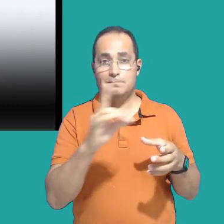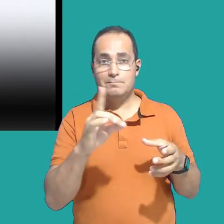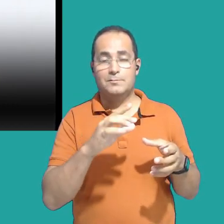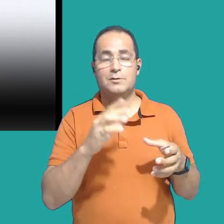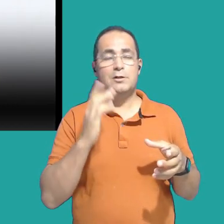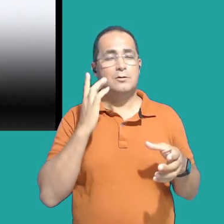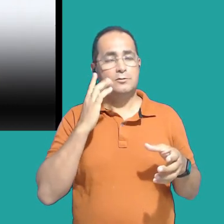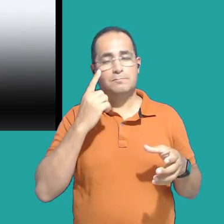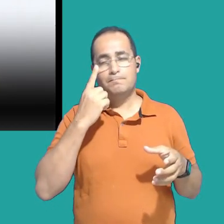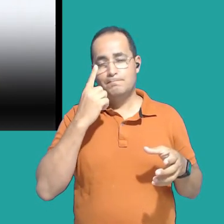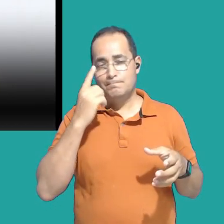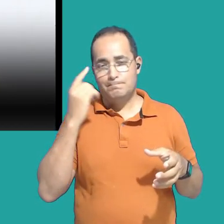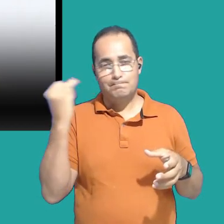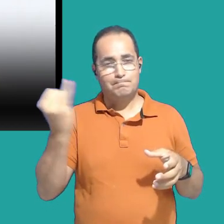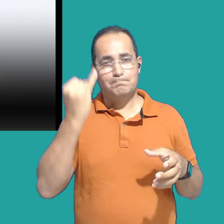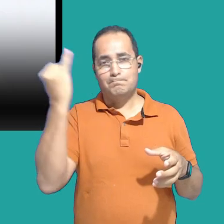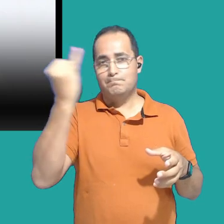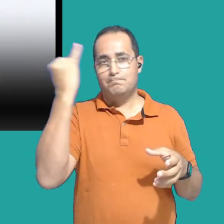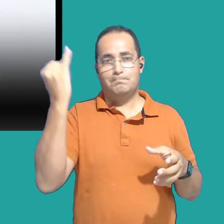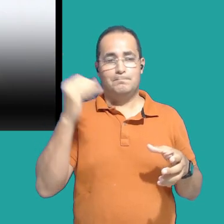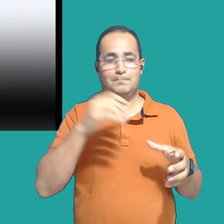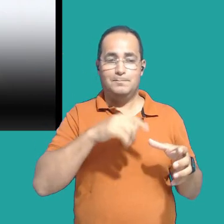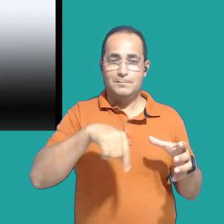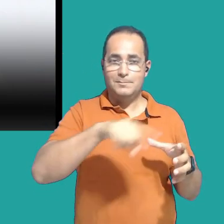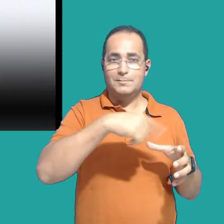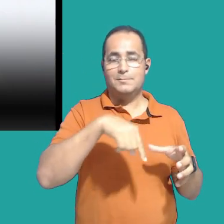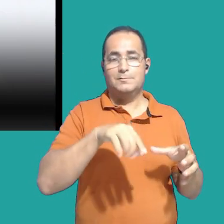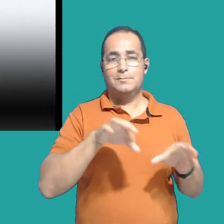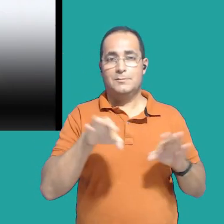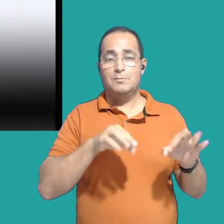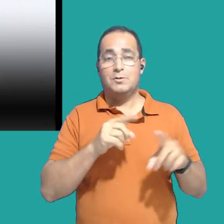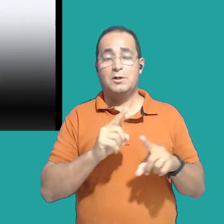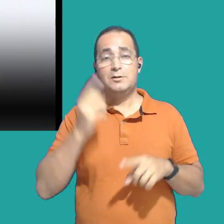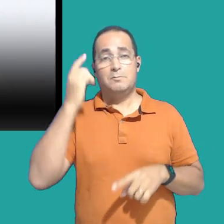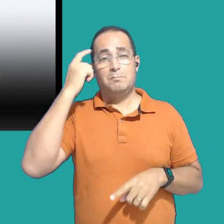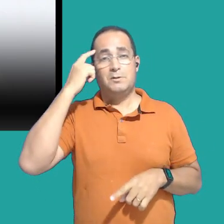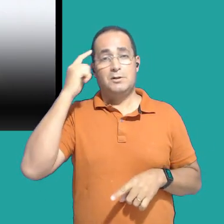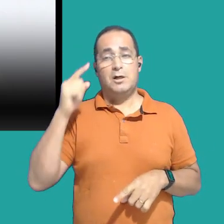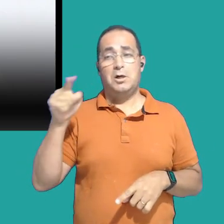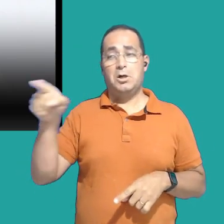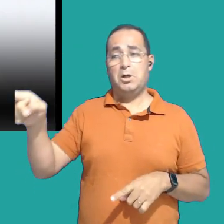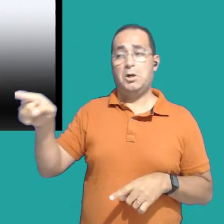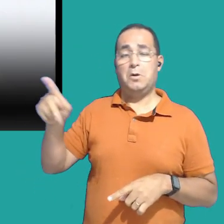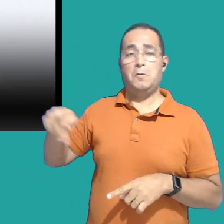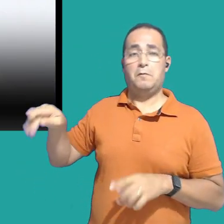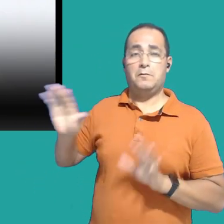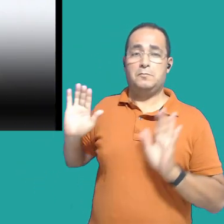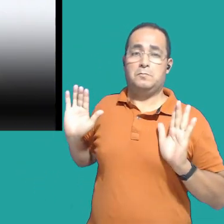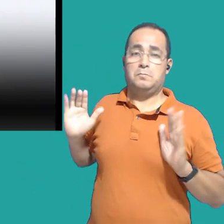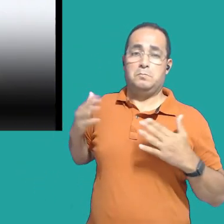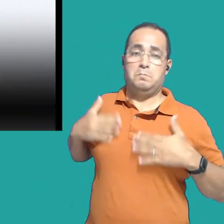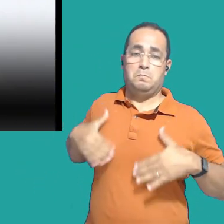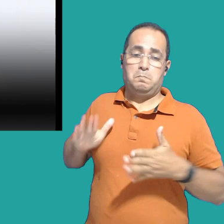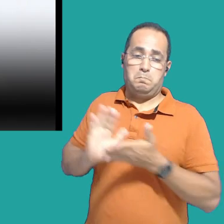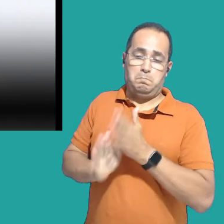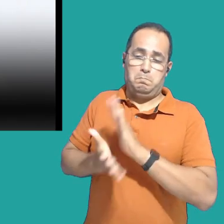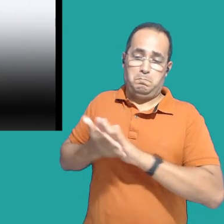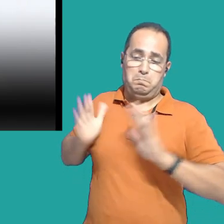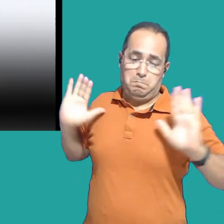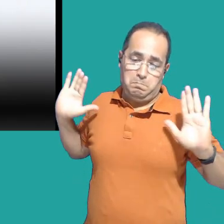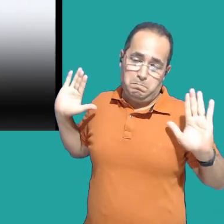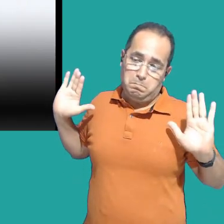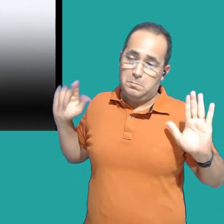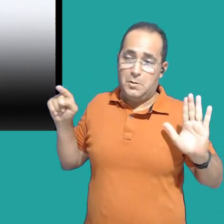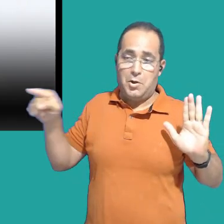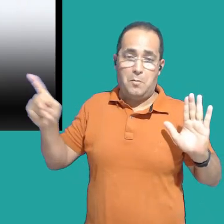da escola, e eu acho isso muito interessante, porque às vezes a gente tem essa tendência de achar que é só o professor, ou então só